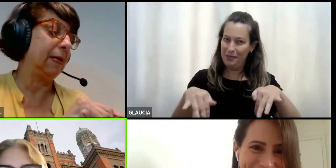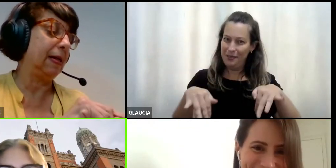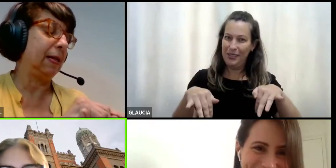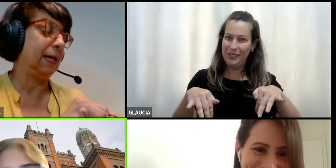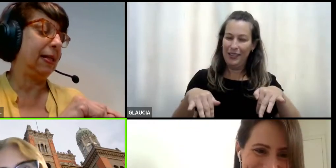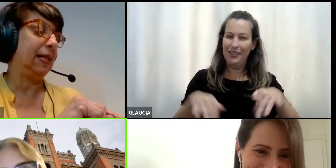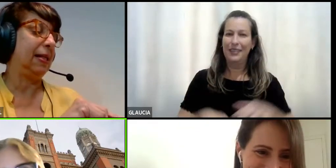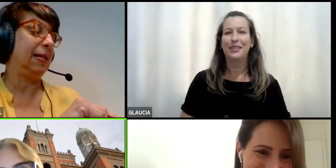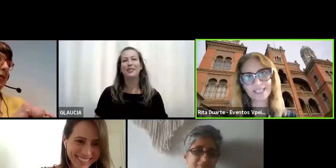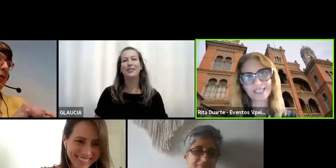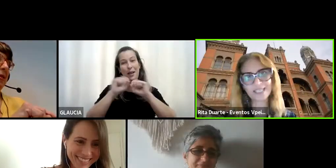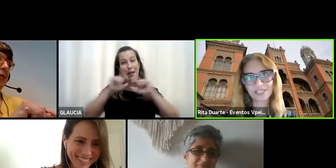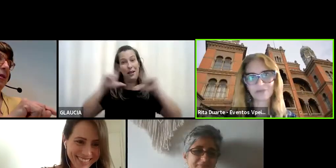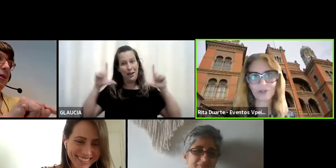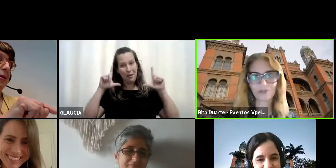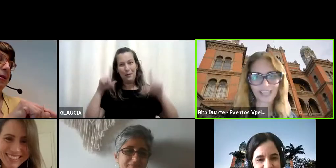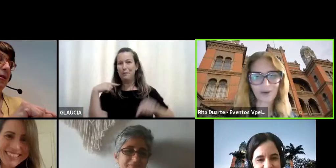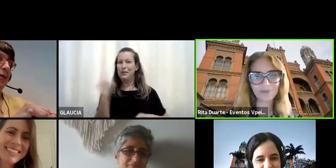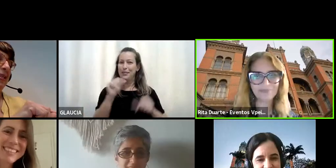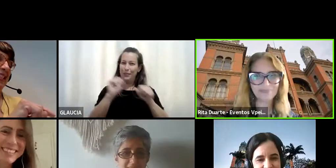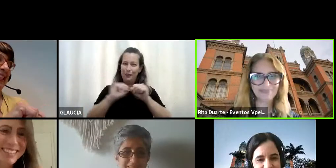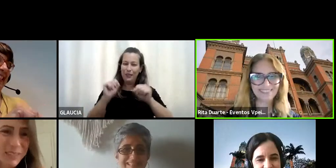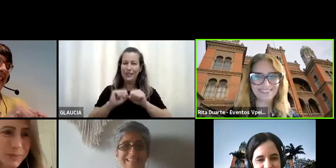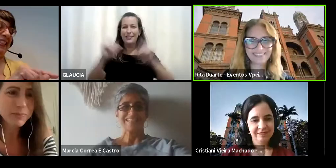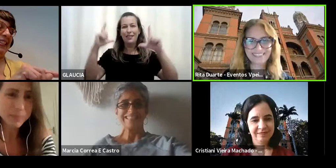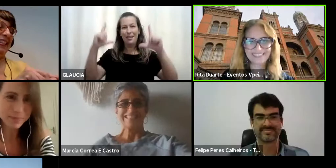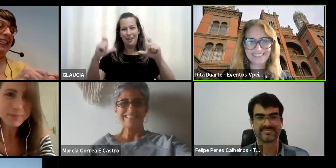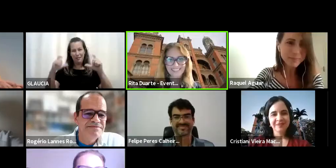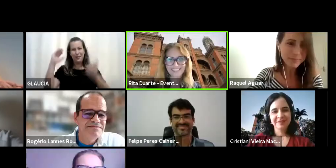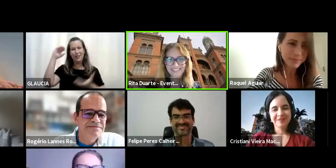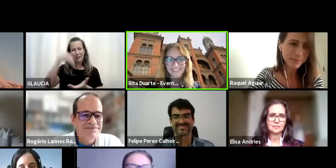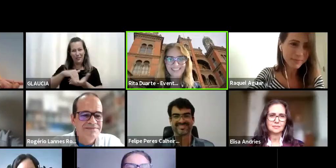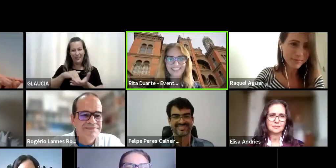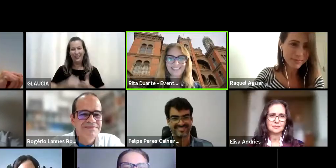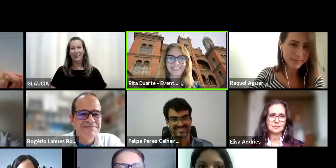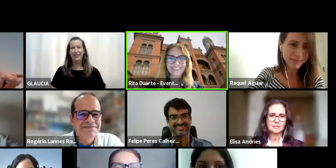câmeras abertas para a gente fazer aquela nossa foto final.